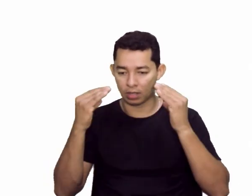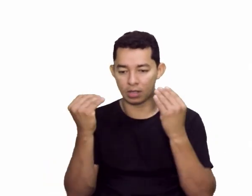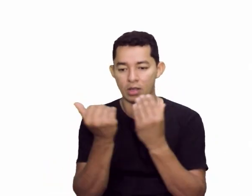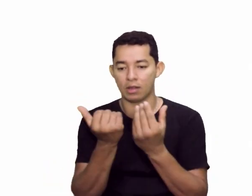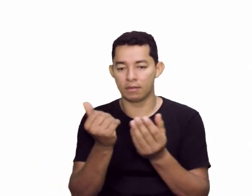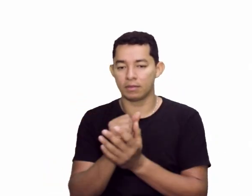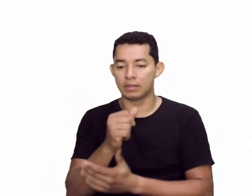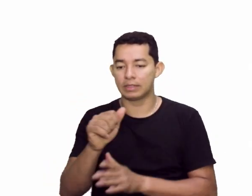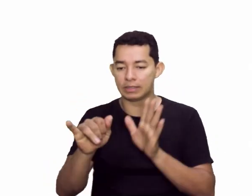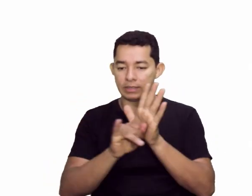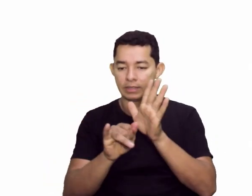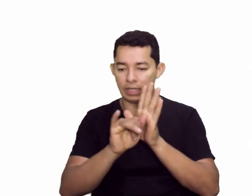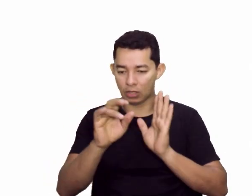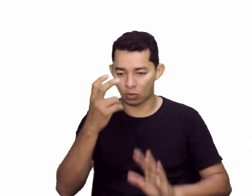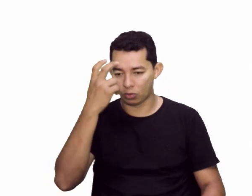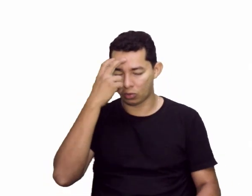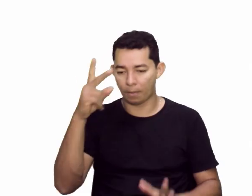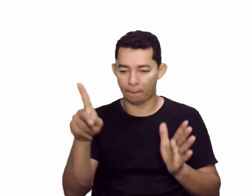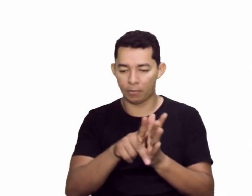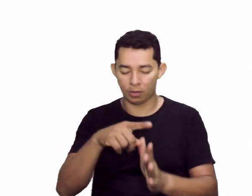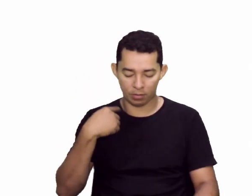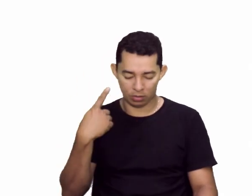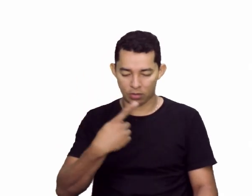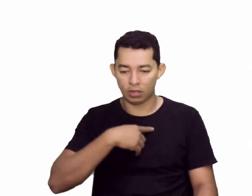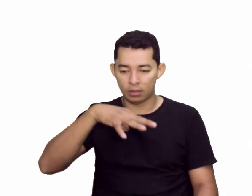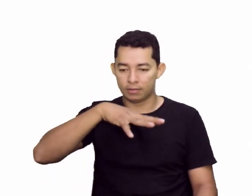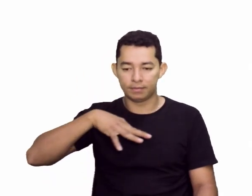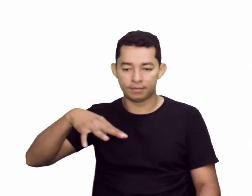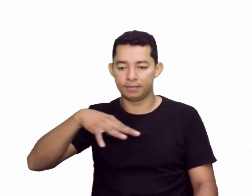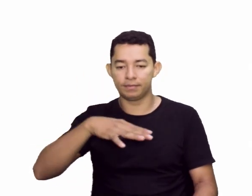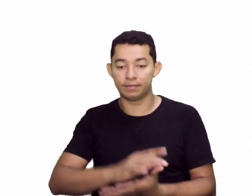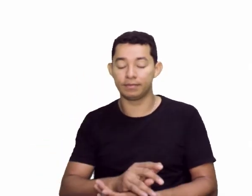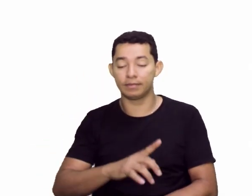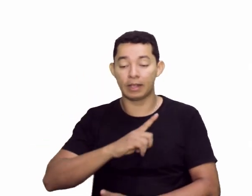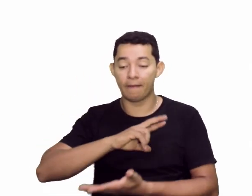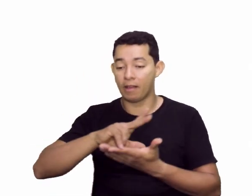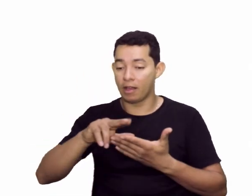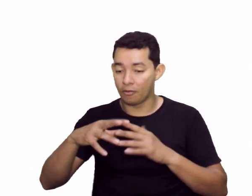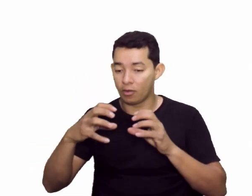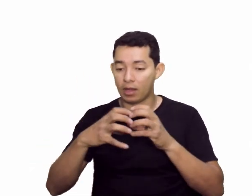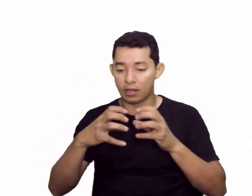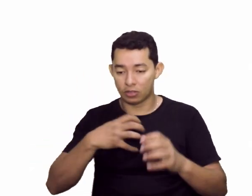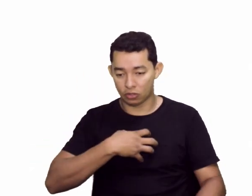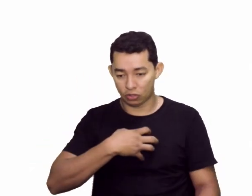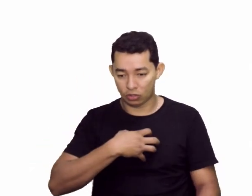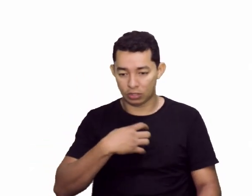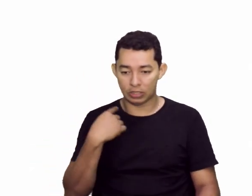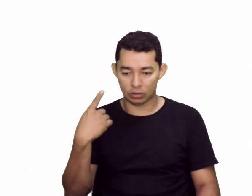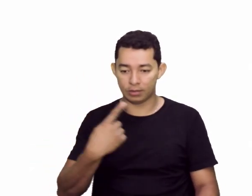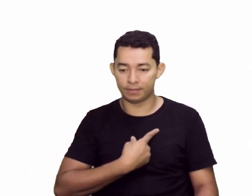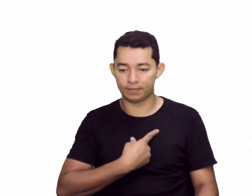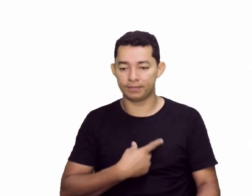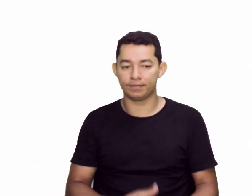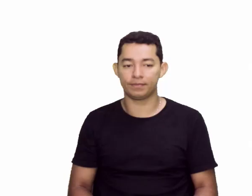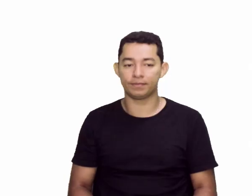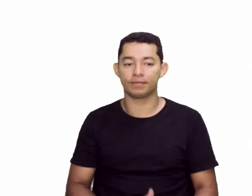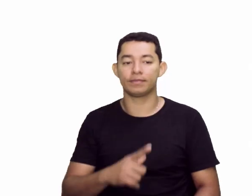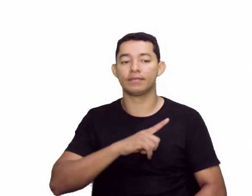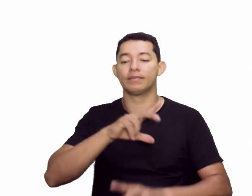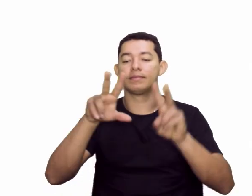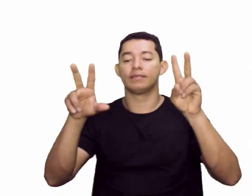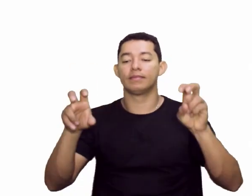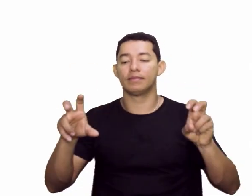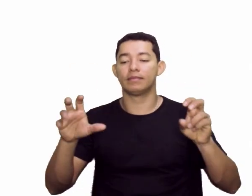identidade cultural regional. Né? Tem várias formas de teatro. Né? Então, e os temas desse tipo